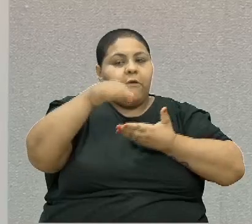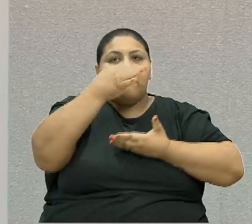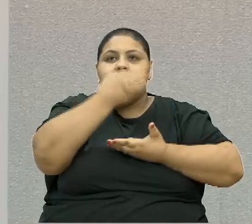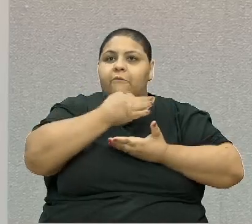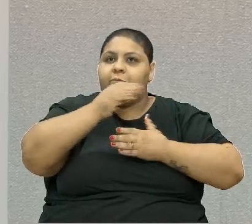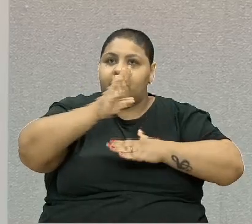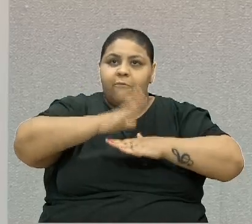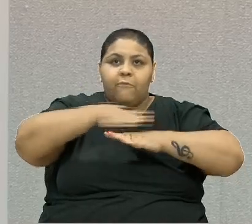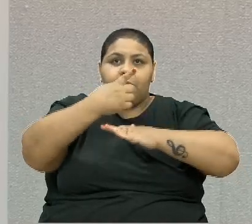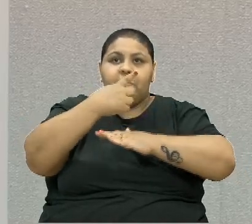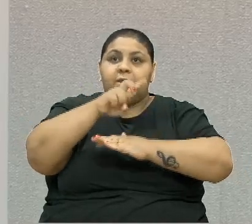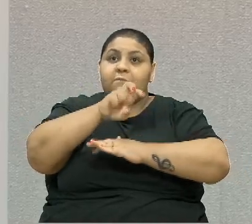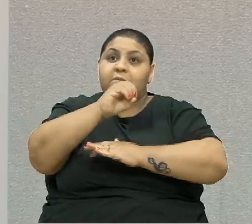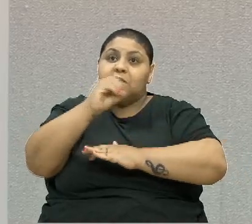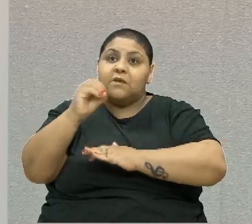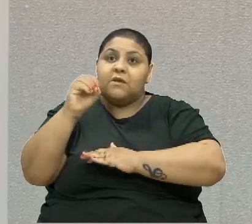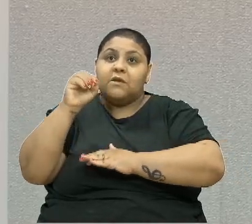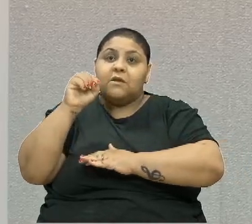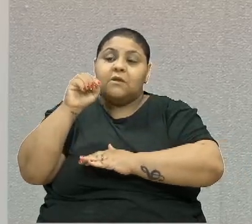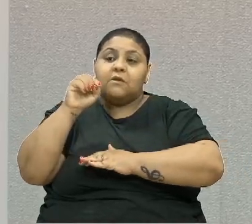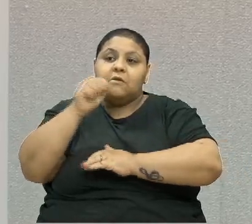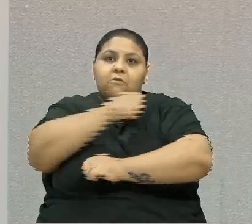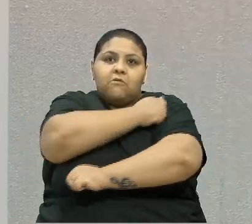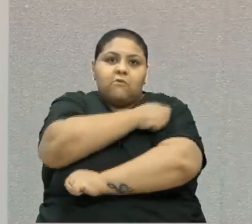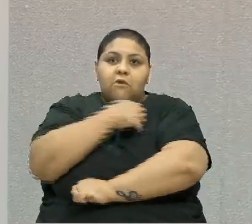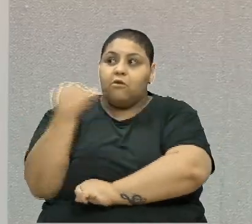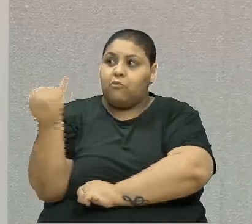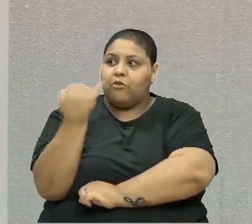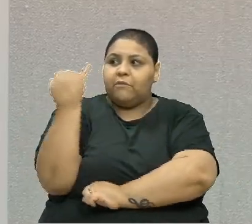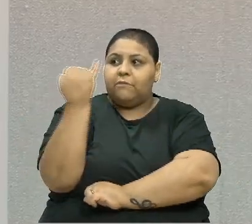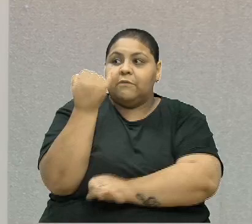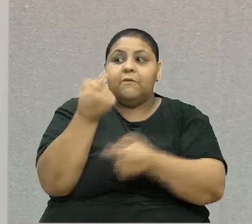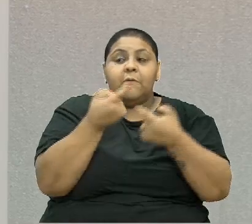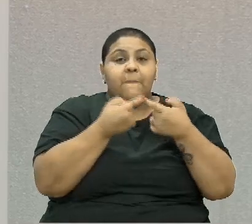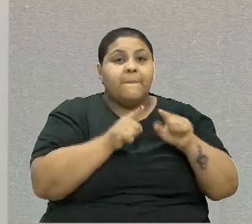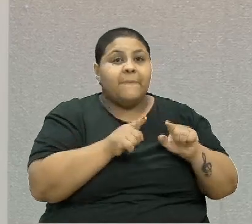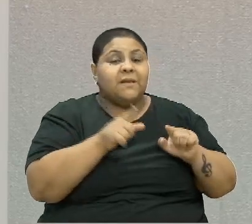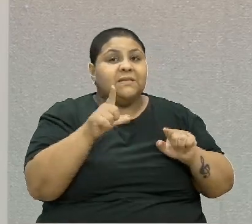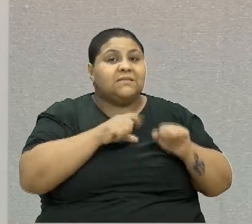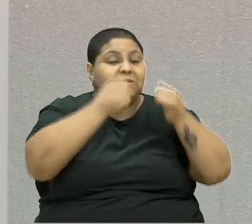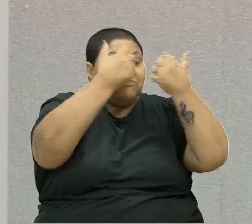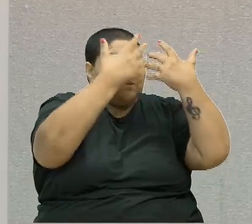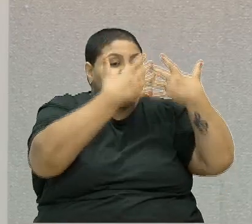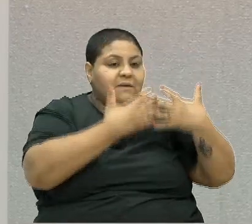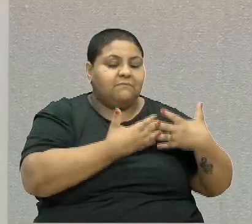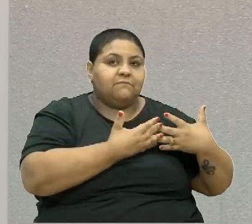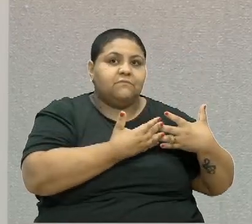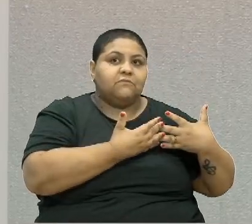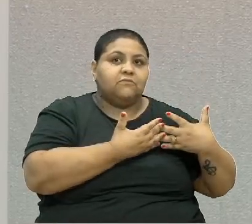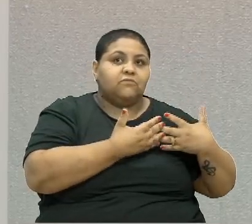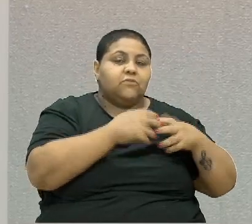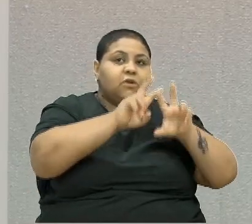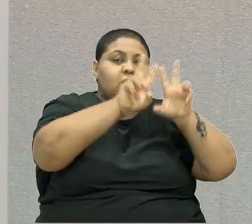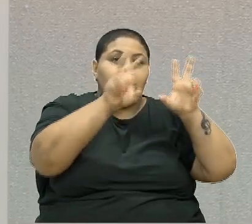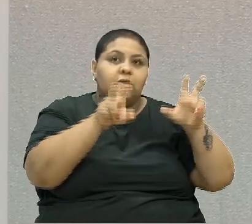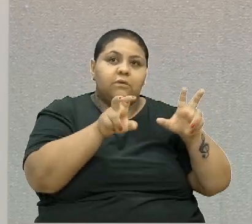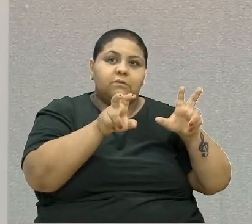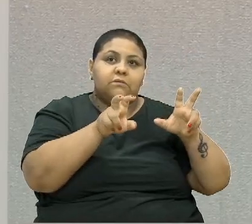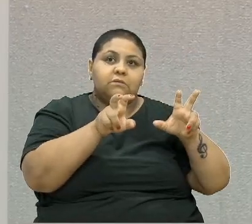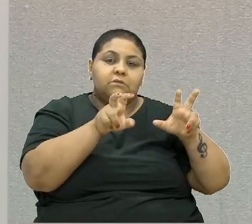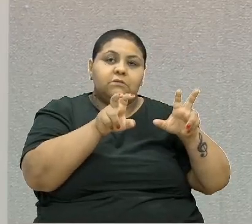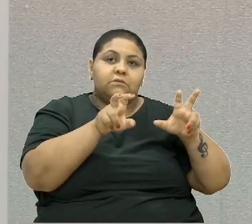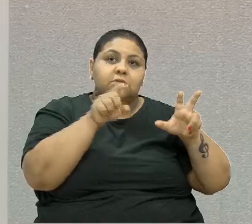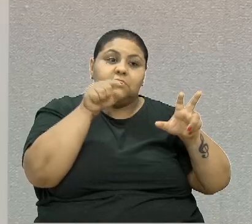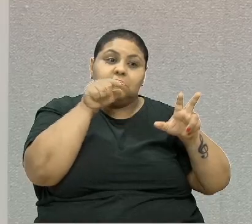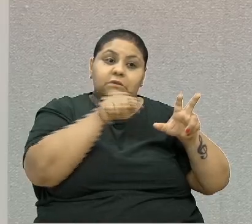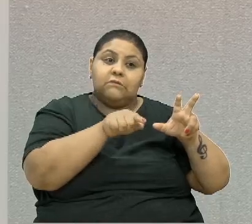mais de 1.500 alunos, importantíssimo para Caxias, mas temos que trazer à tona aqui o assunto que esse assunto